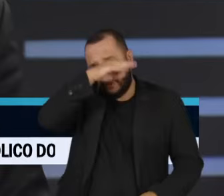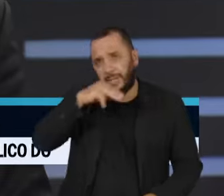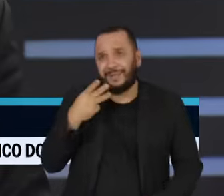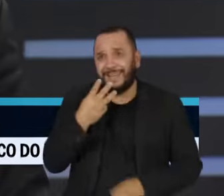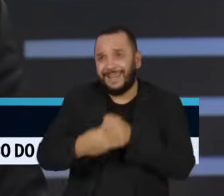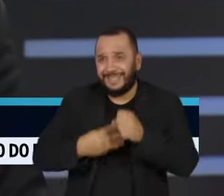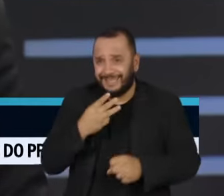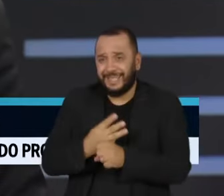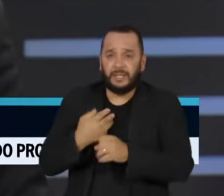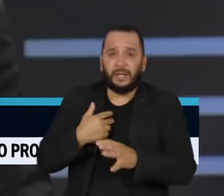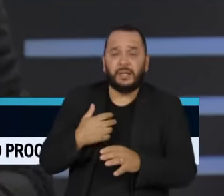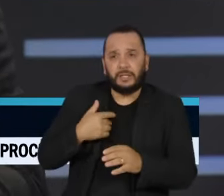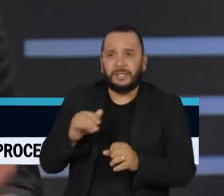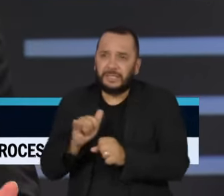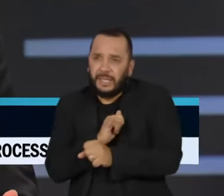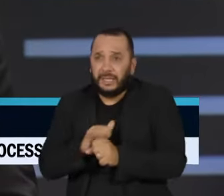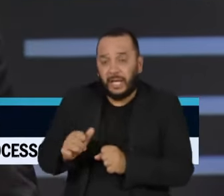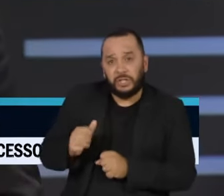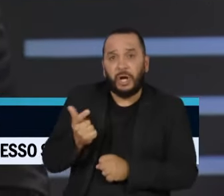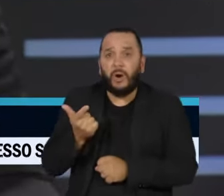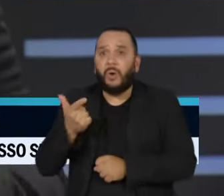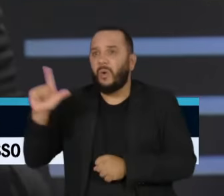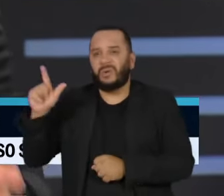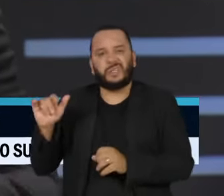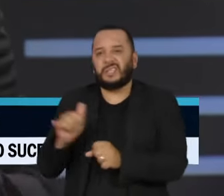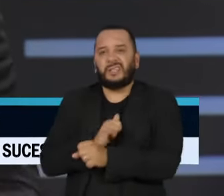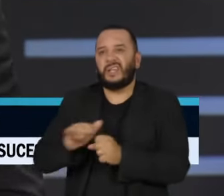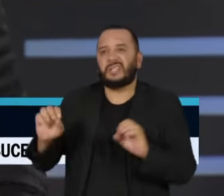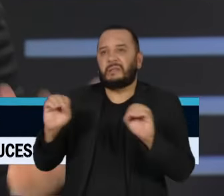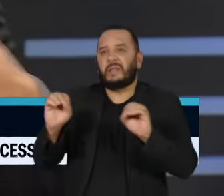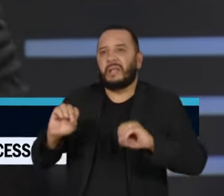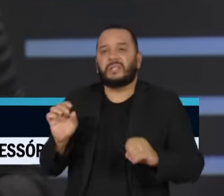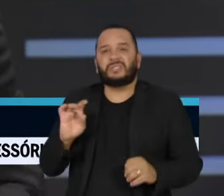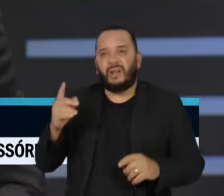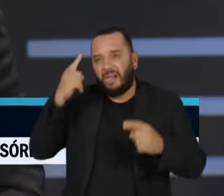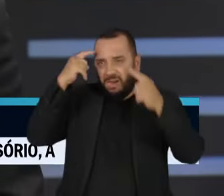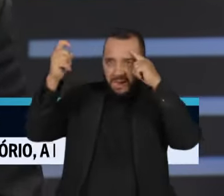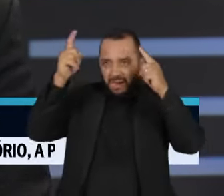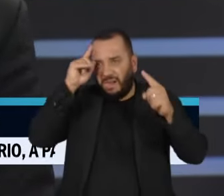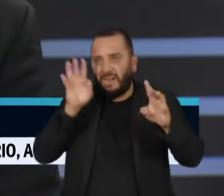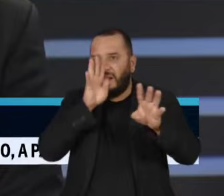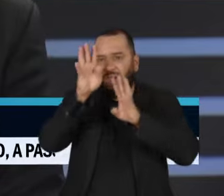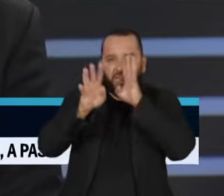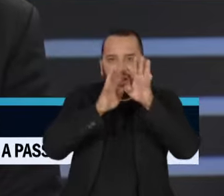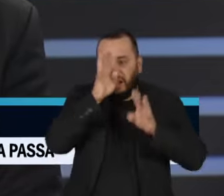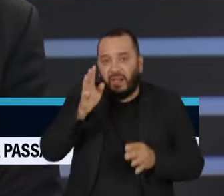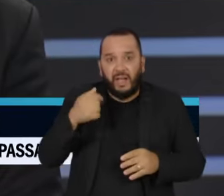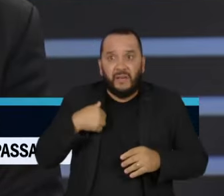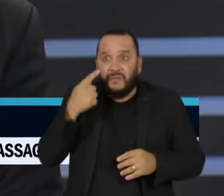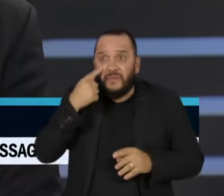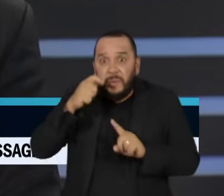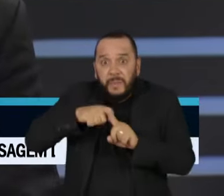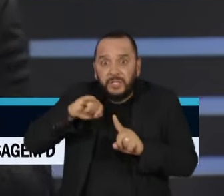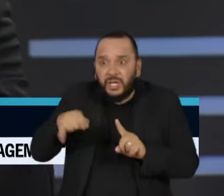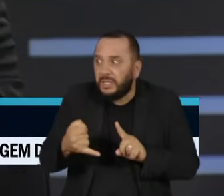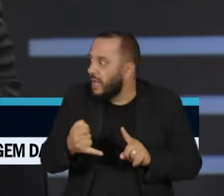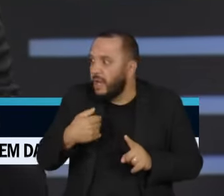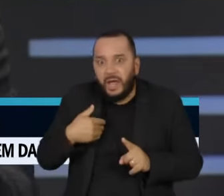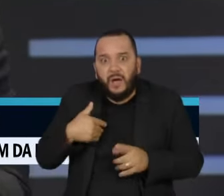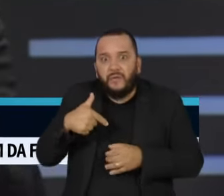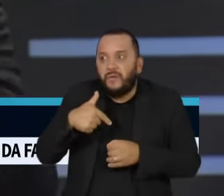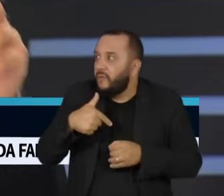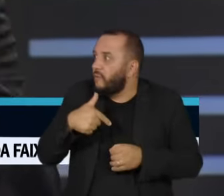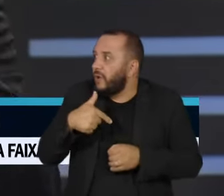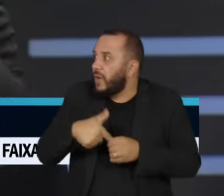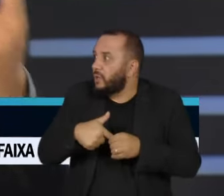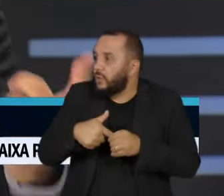cálculo do preço dos combustíveis no Brasil. Não fez isso, fez muito mimimi, chegou no começo do ano, viu que ia perder voto junto com a classe média, fez o quê? Corta